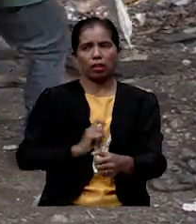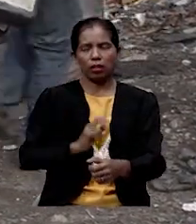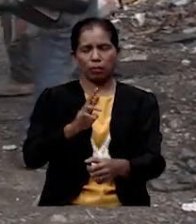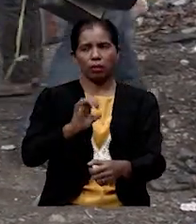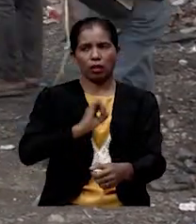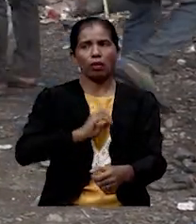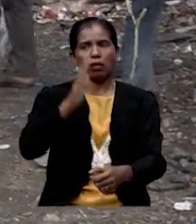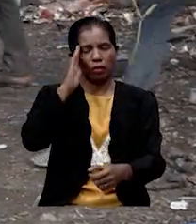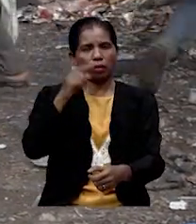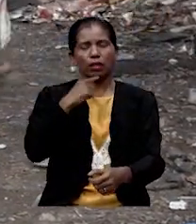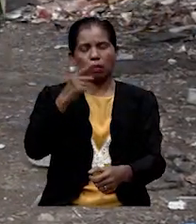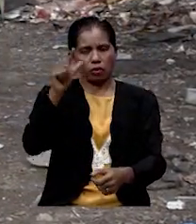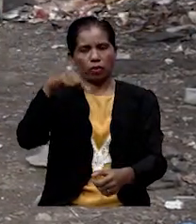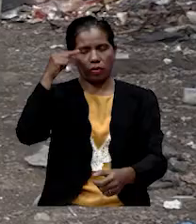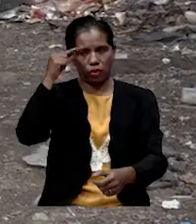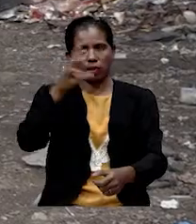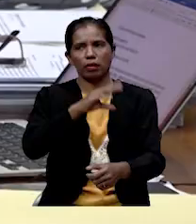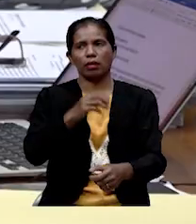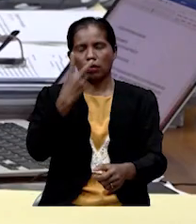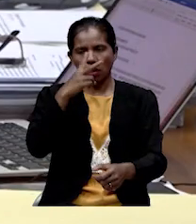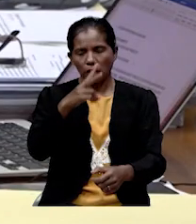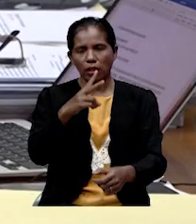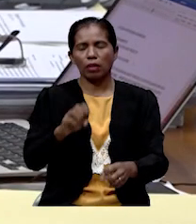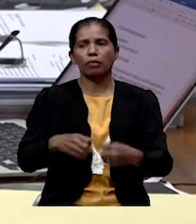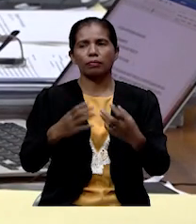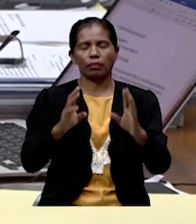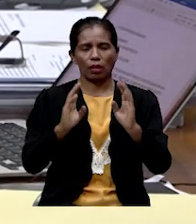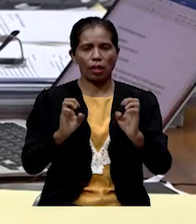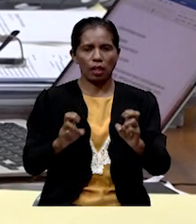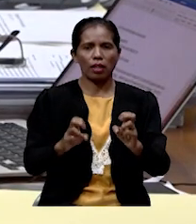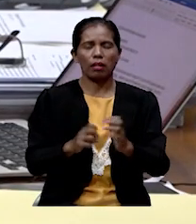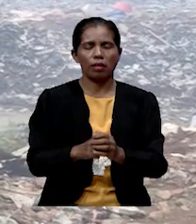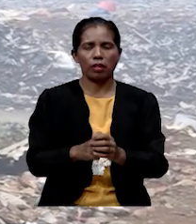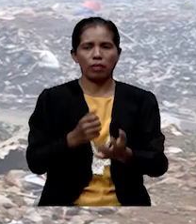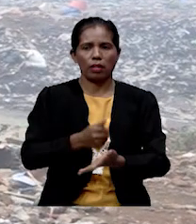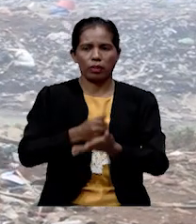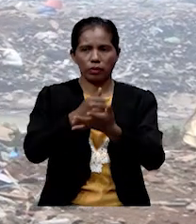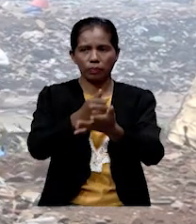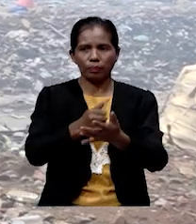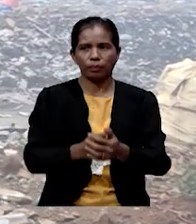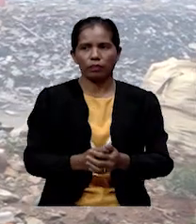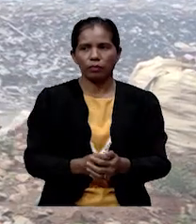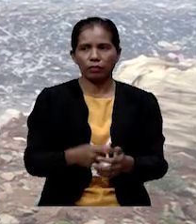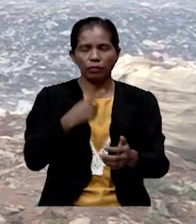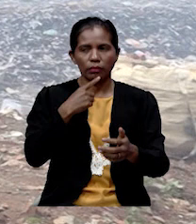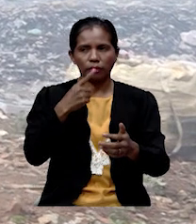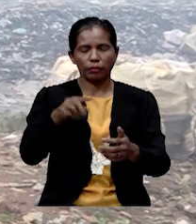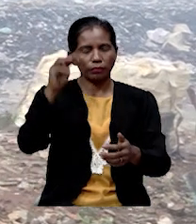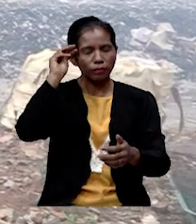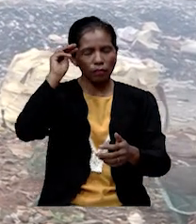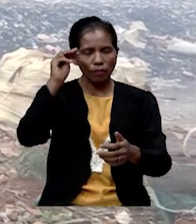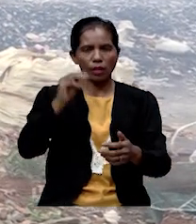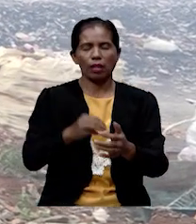hanoing rekomenda ba governo para atu hare idane urgentemente atu berresolve. Hatamba questão ne, ministro